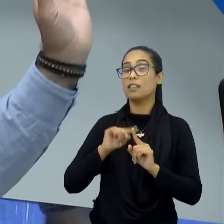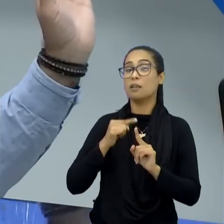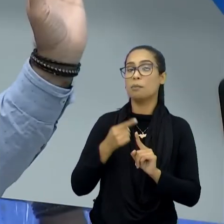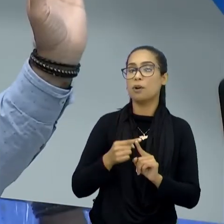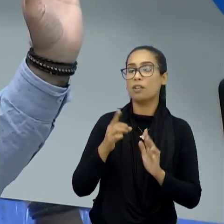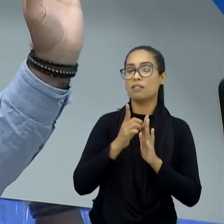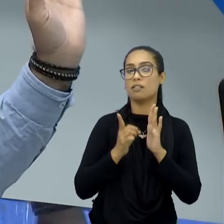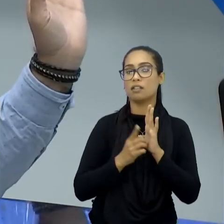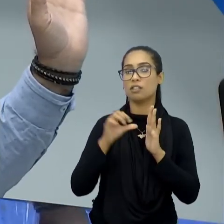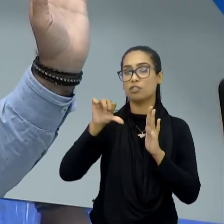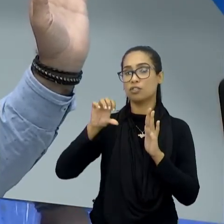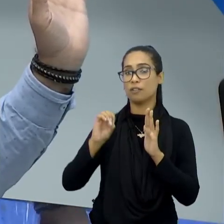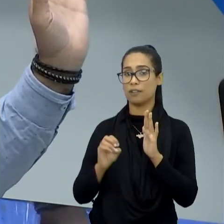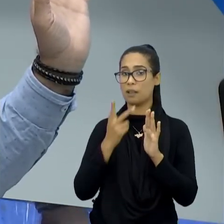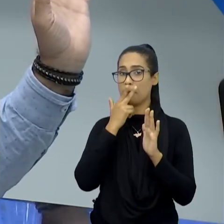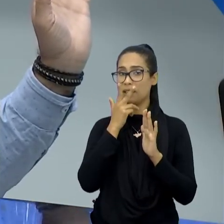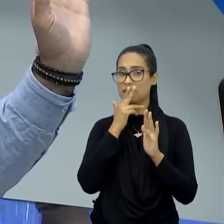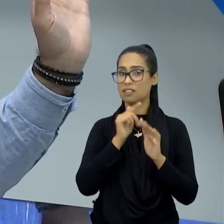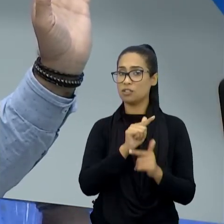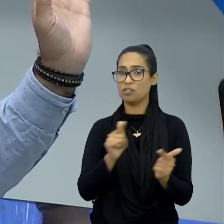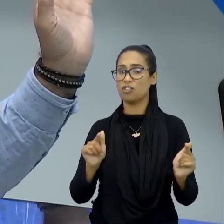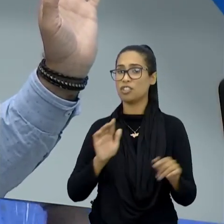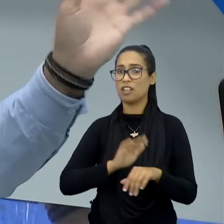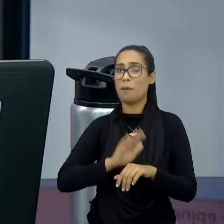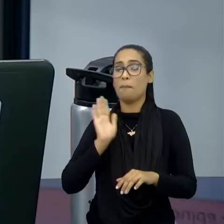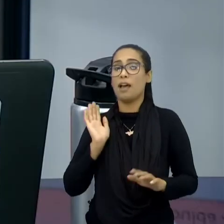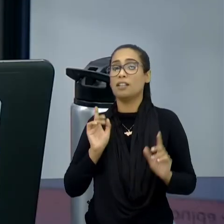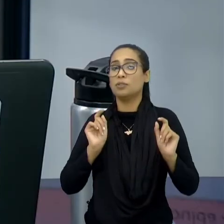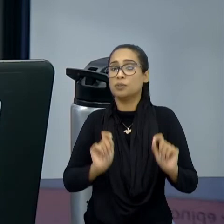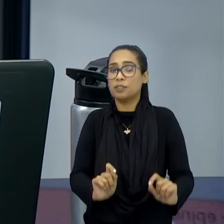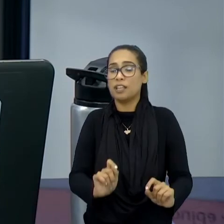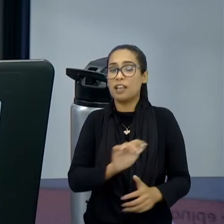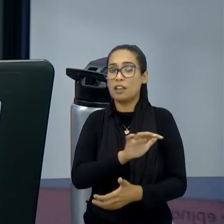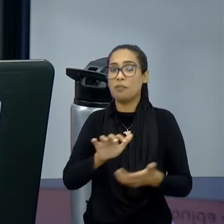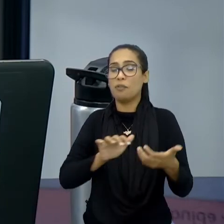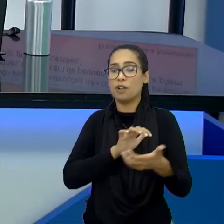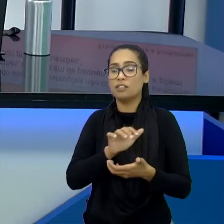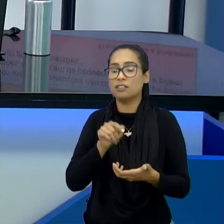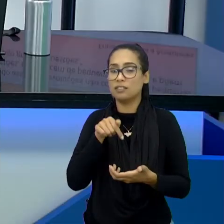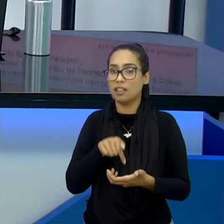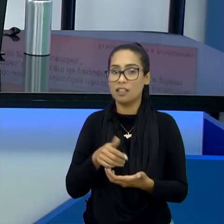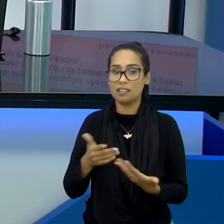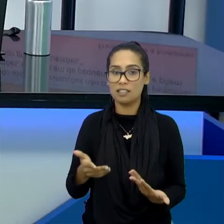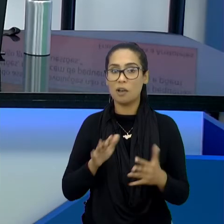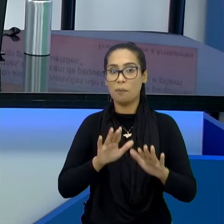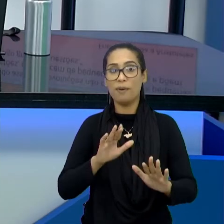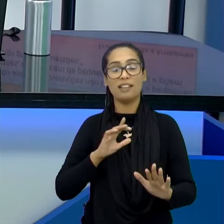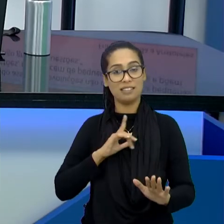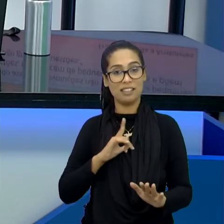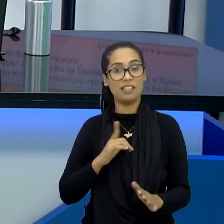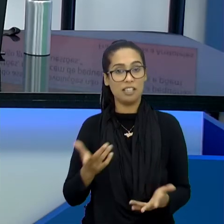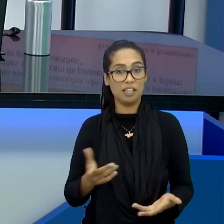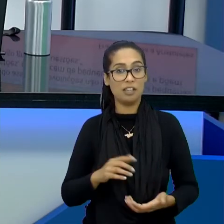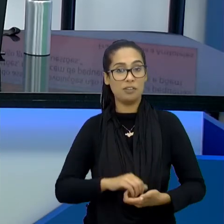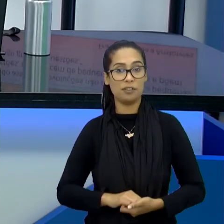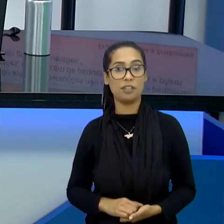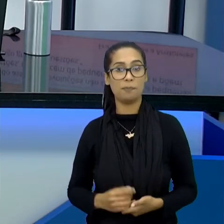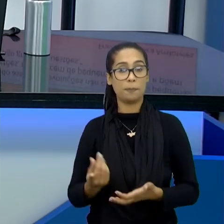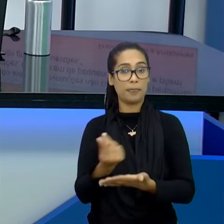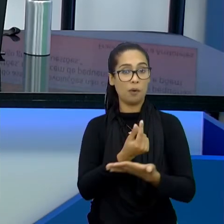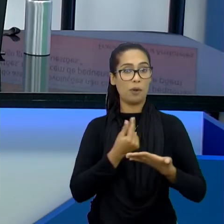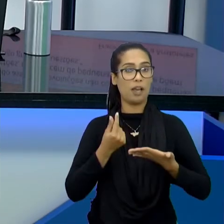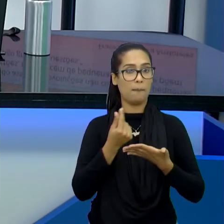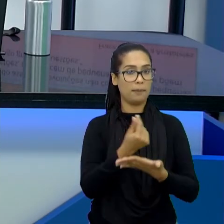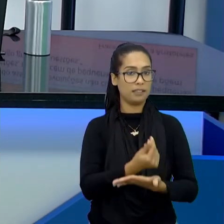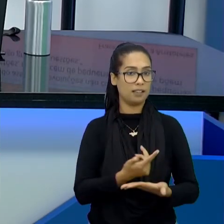movimentos revolucionários. Não, porque a gente teria alcançado tamanho desenvolvimento. O capitalismo ia ficar hegemônico. Exato. Né? O capitalismo liberal ia ficar